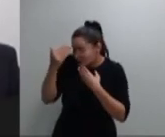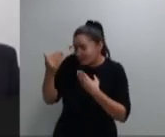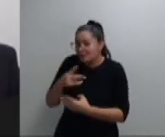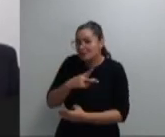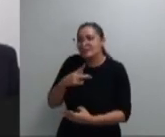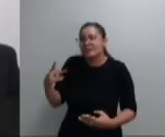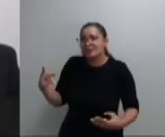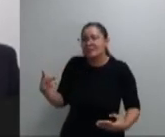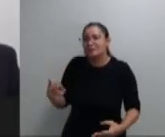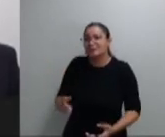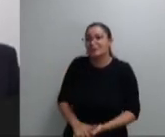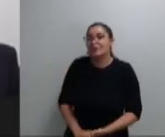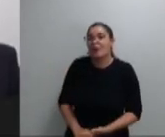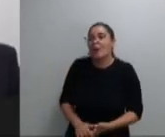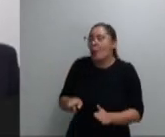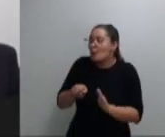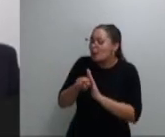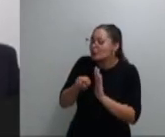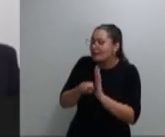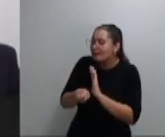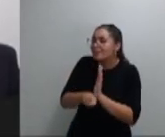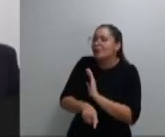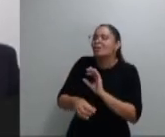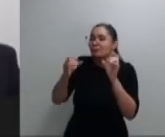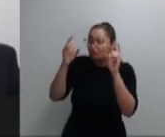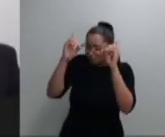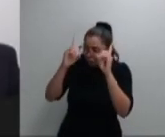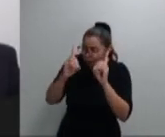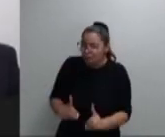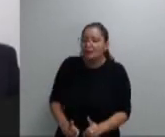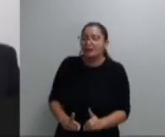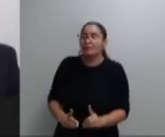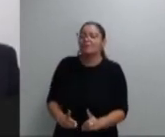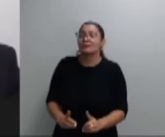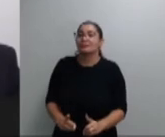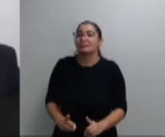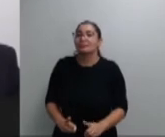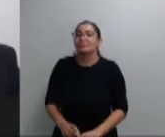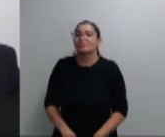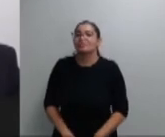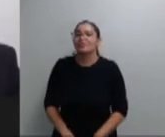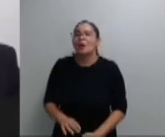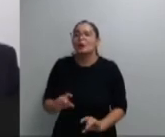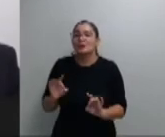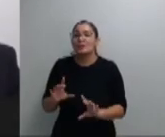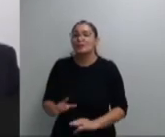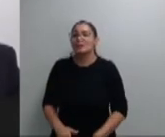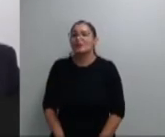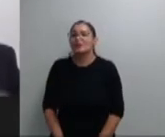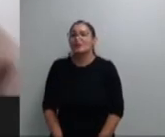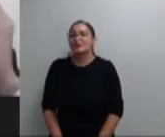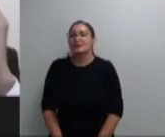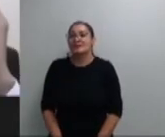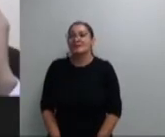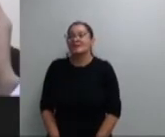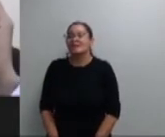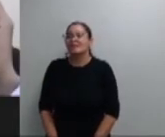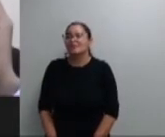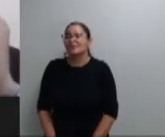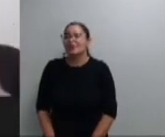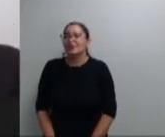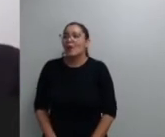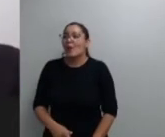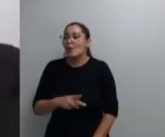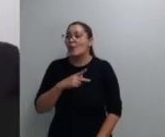eu penso que João Cânico Carvalho Neto tem direito de vestir testemunhas dele é só obrigado não ministro Napoleão com a palavra o